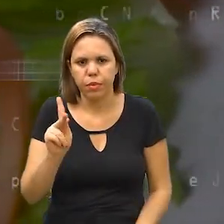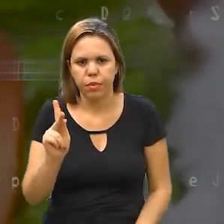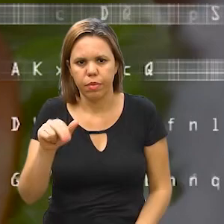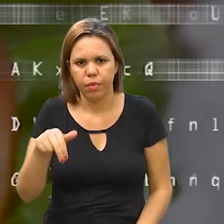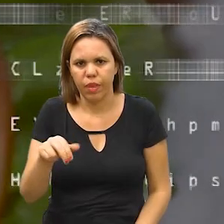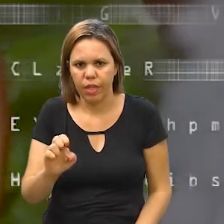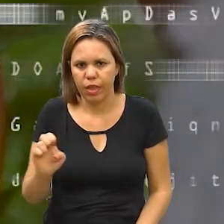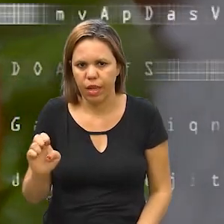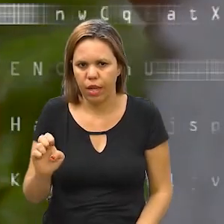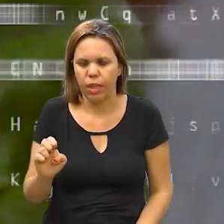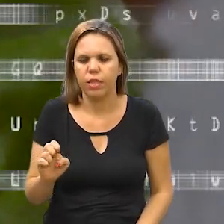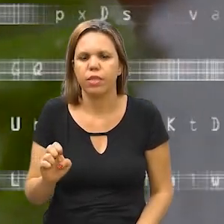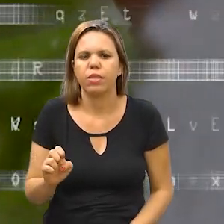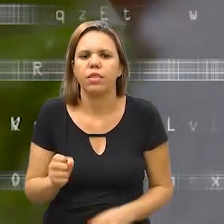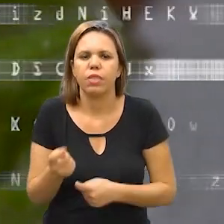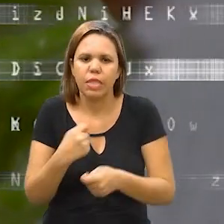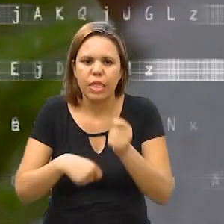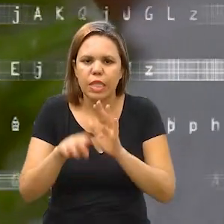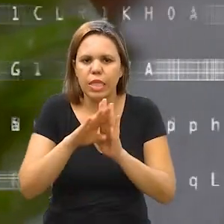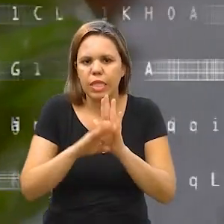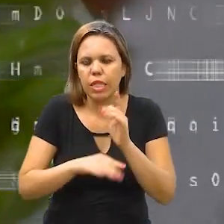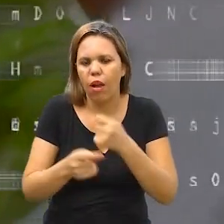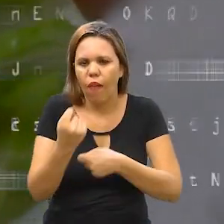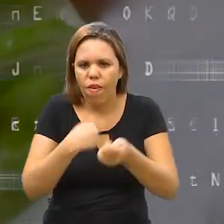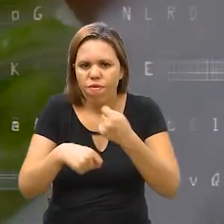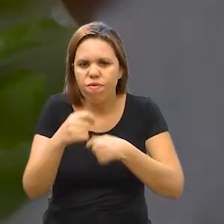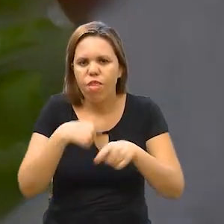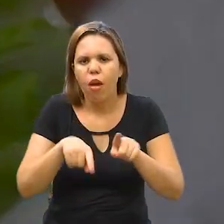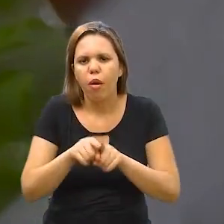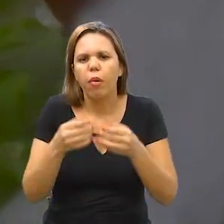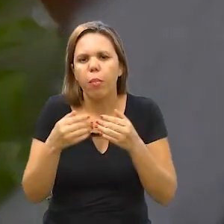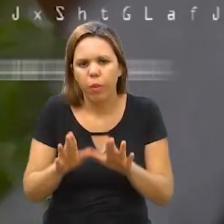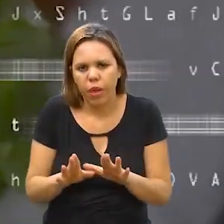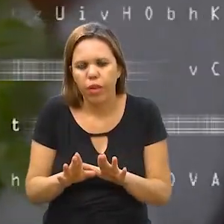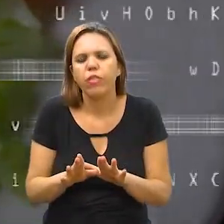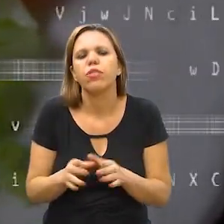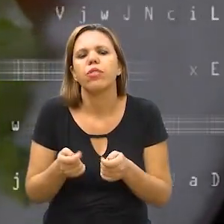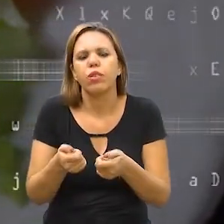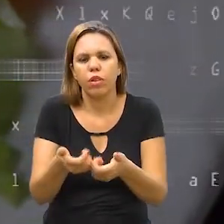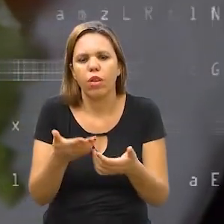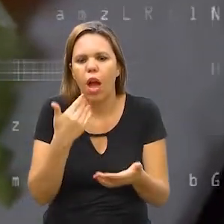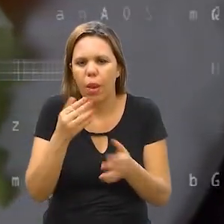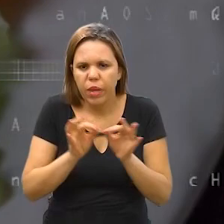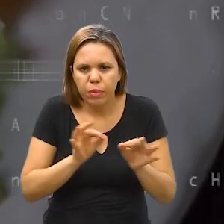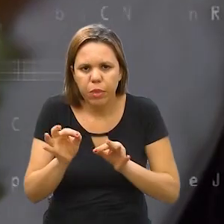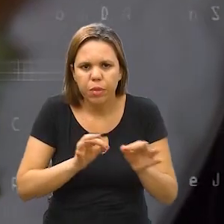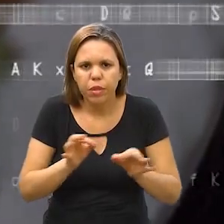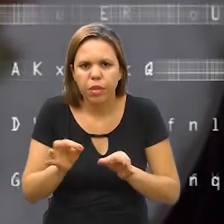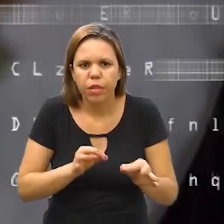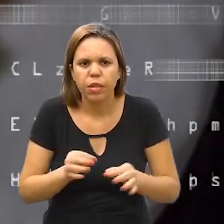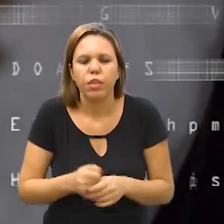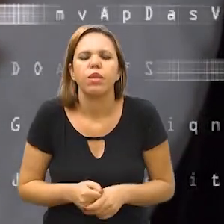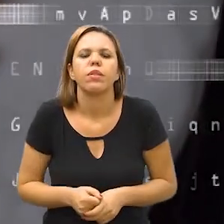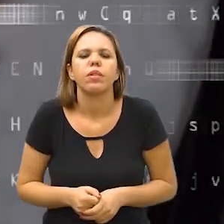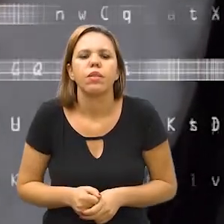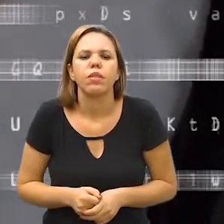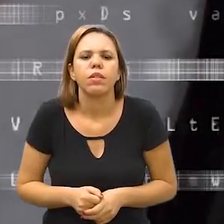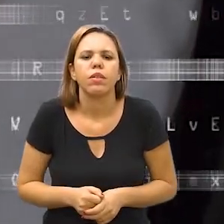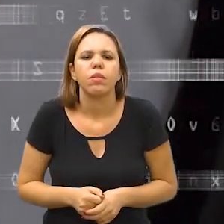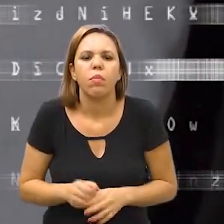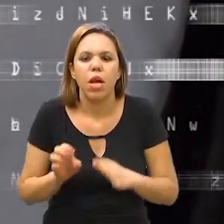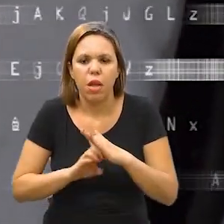Classificação Nacional de Atividades Econômicas, permite fornecimento de alimentos preparados preponderantemente